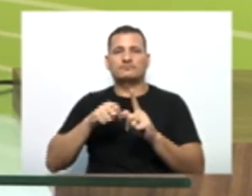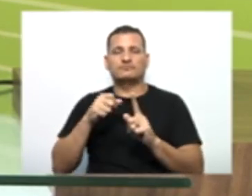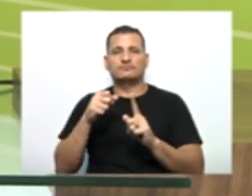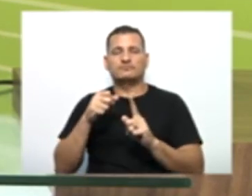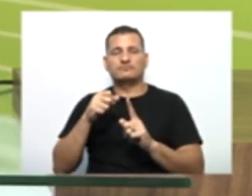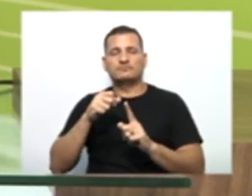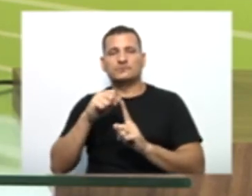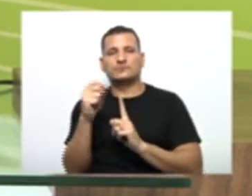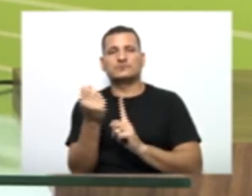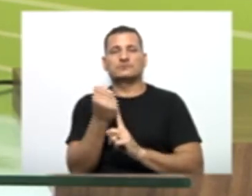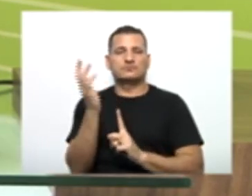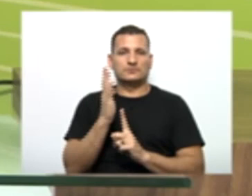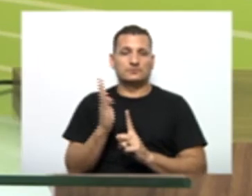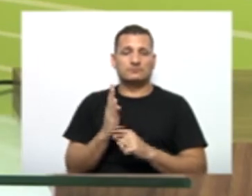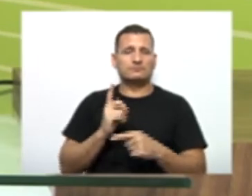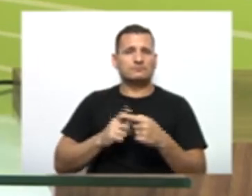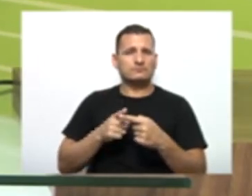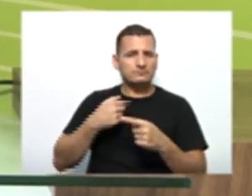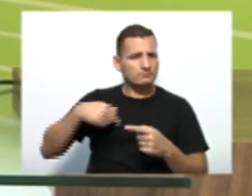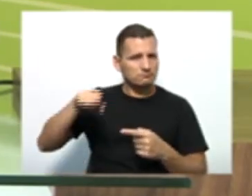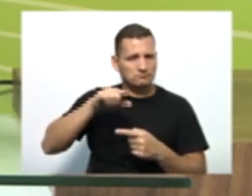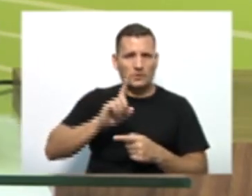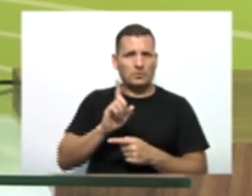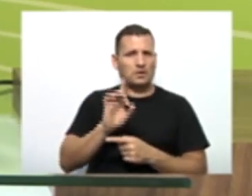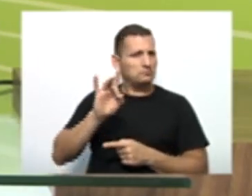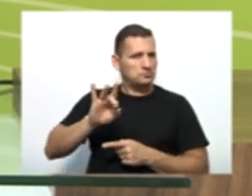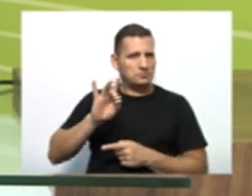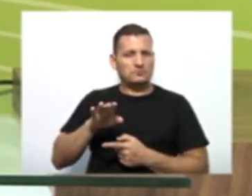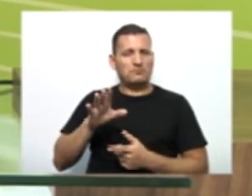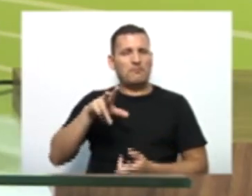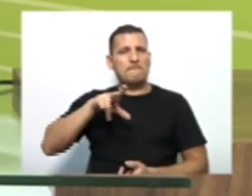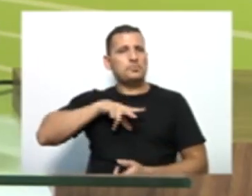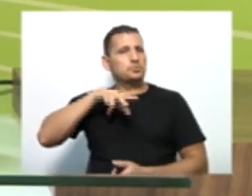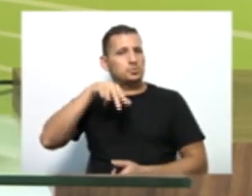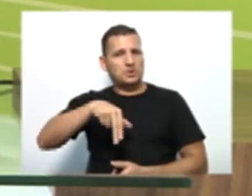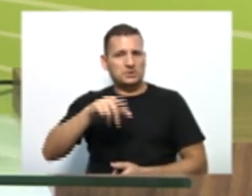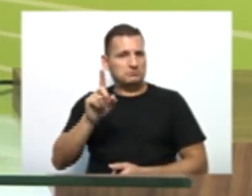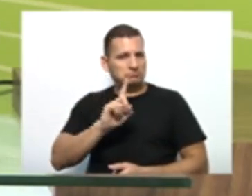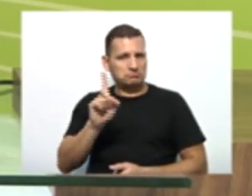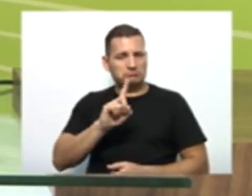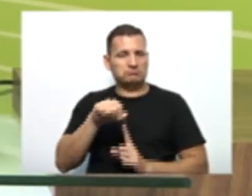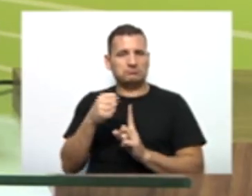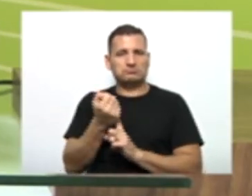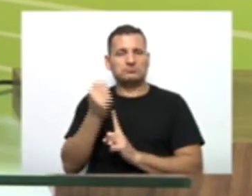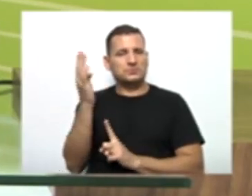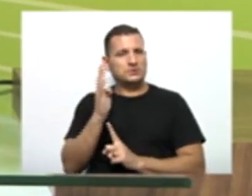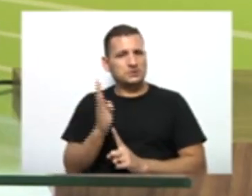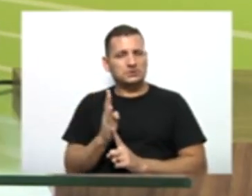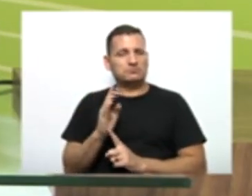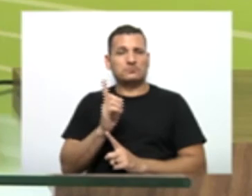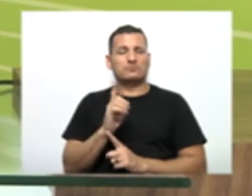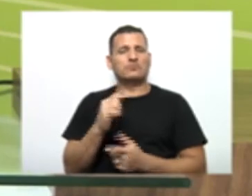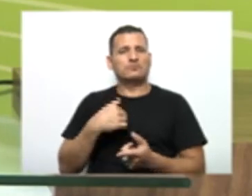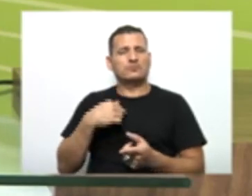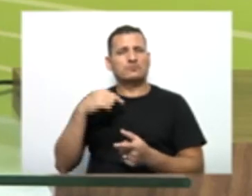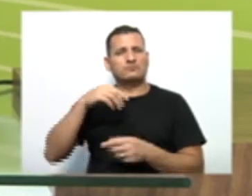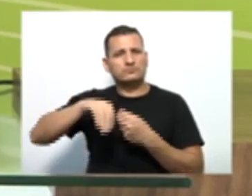dicionário ético nas escolas. Com destaque, eu queria mandar um parabéns muito especial para o